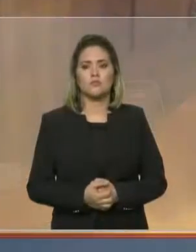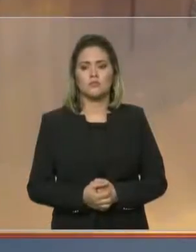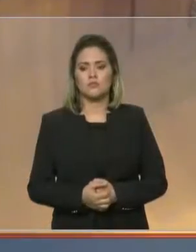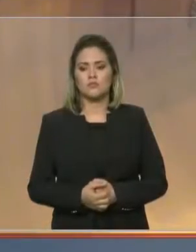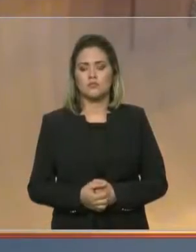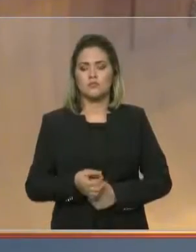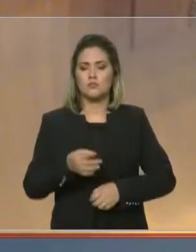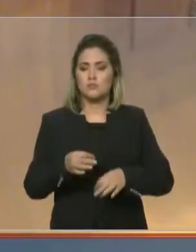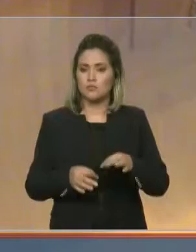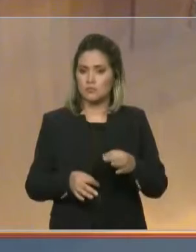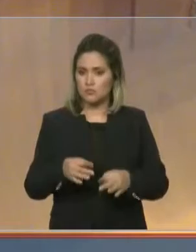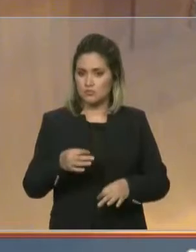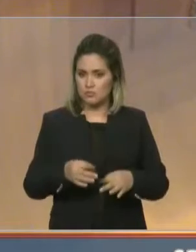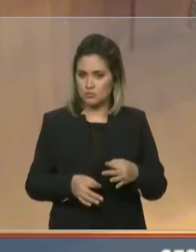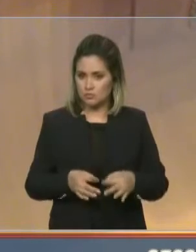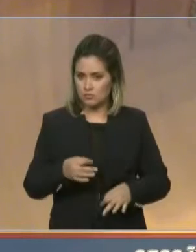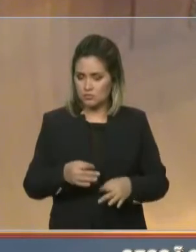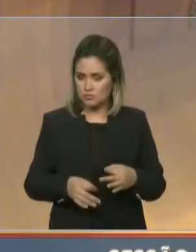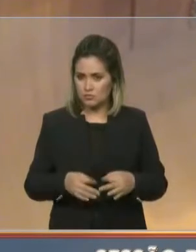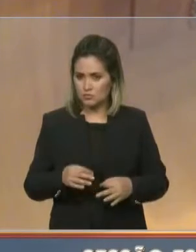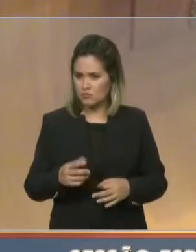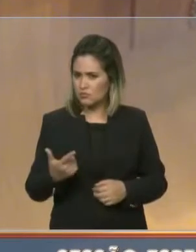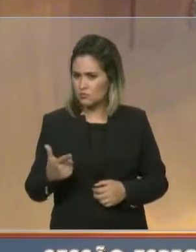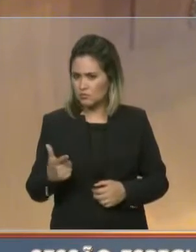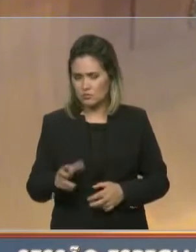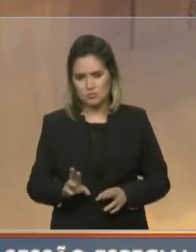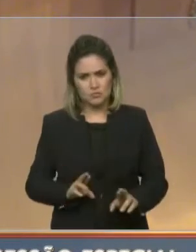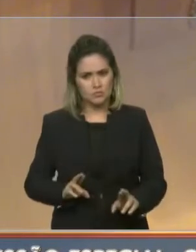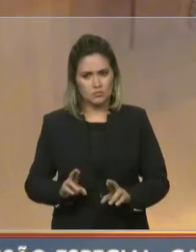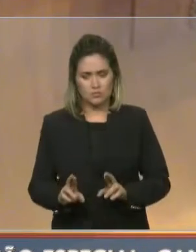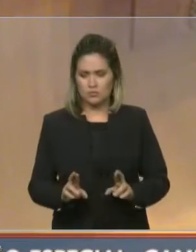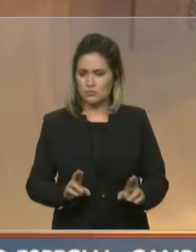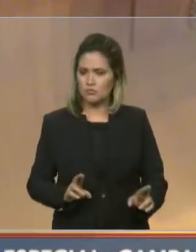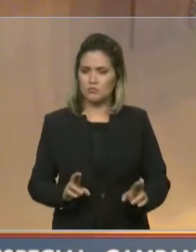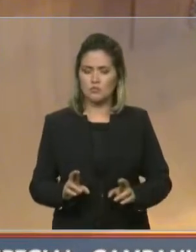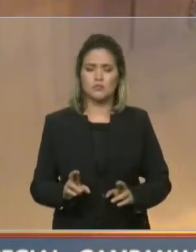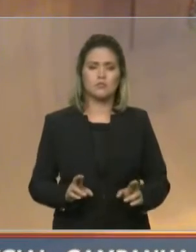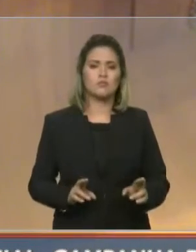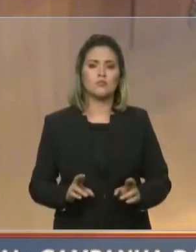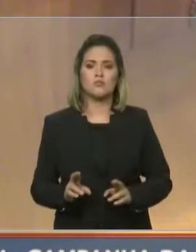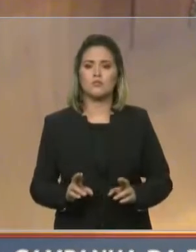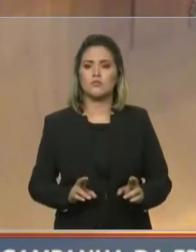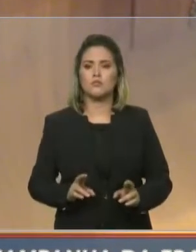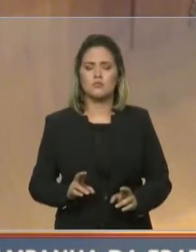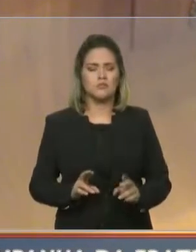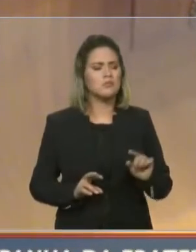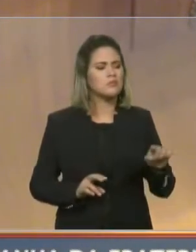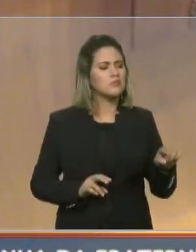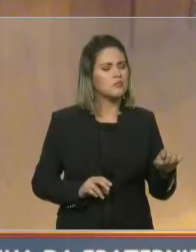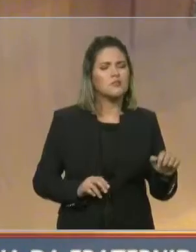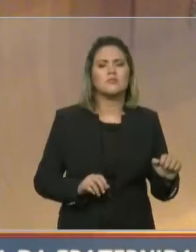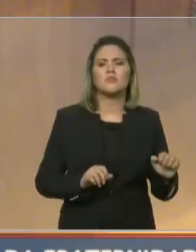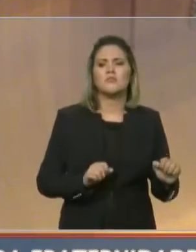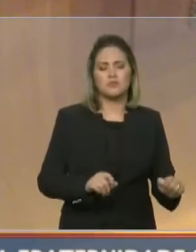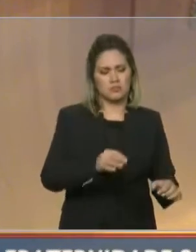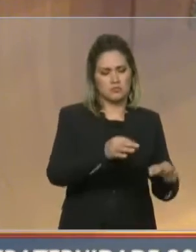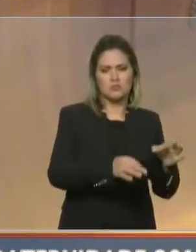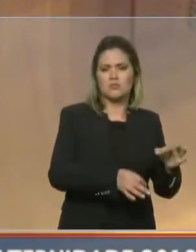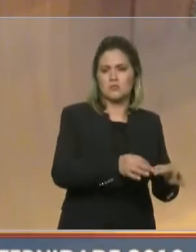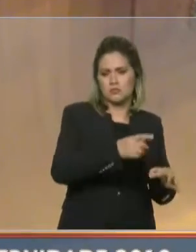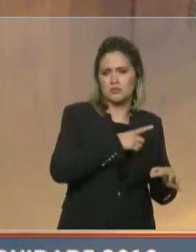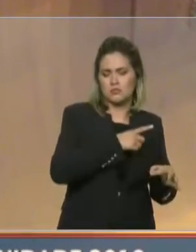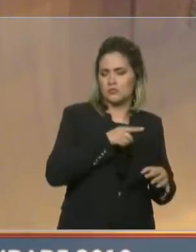momento, não está ligada simplesmente à meritocracia. Não consiste somente